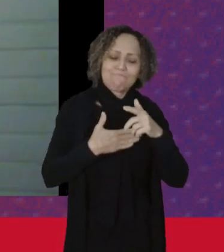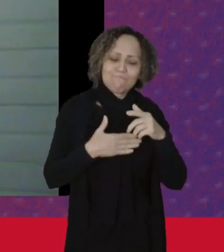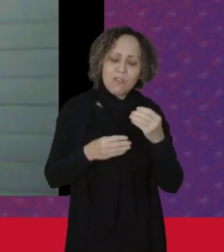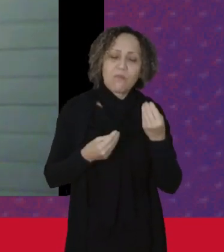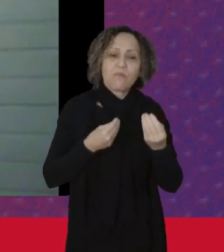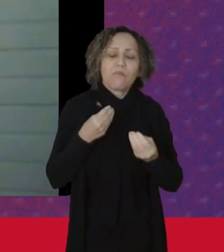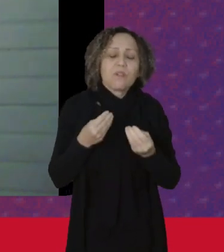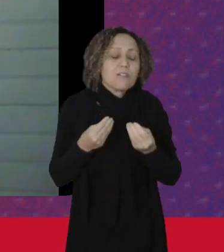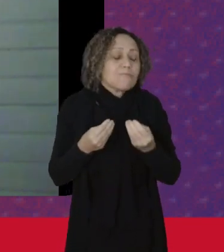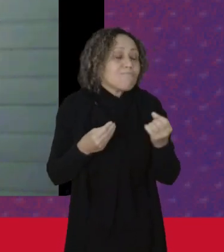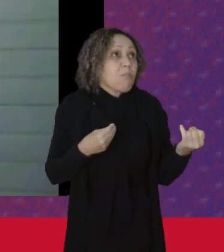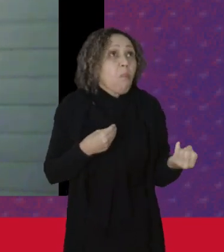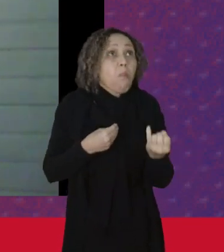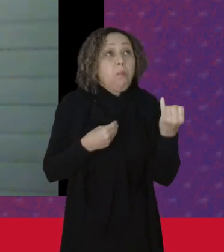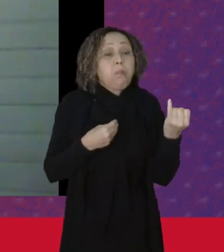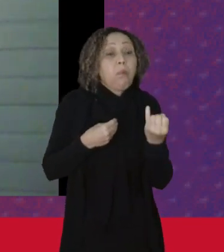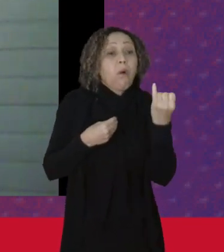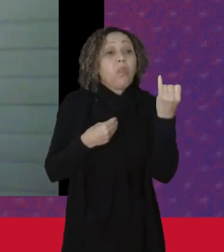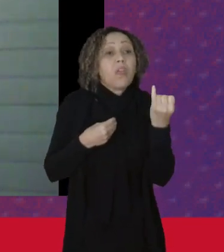nessa